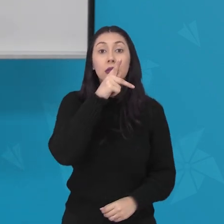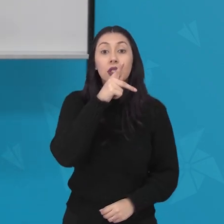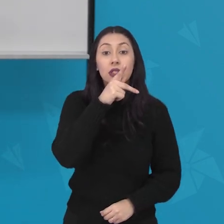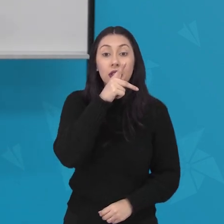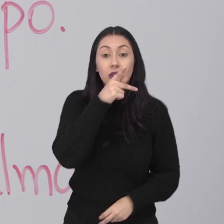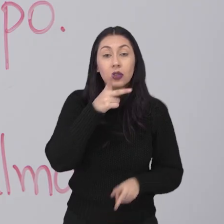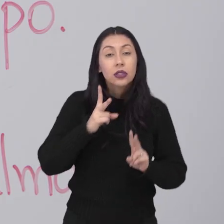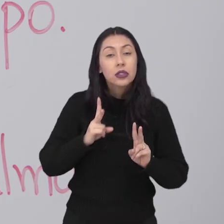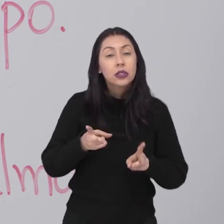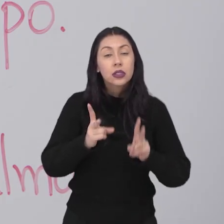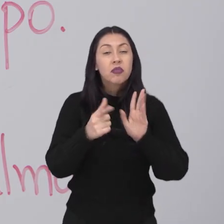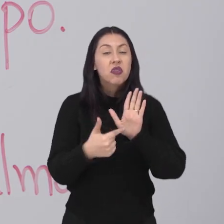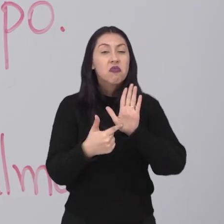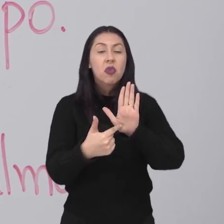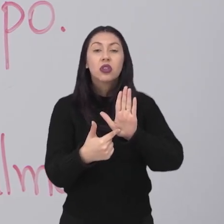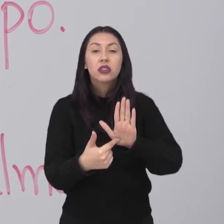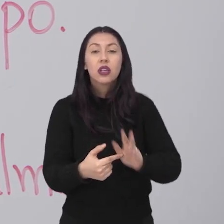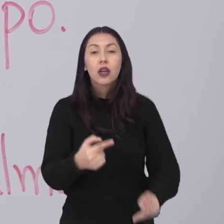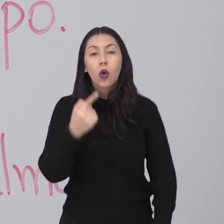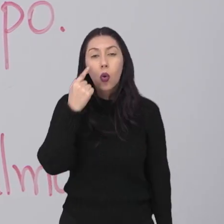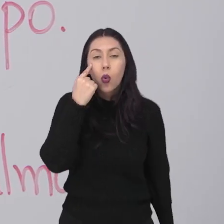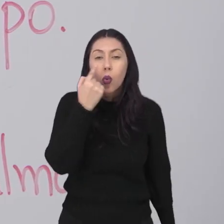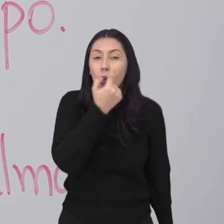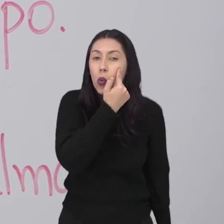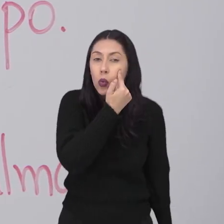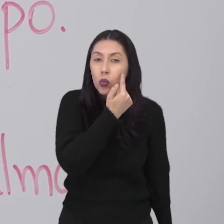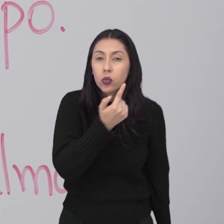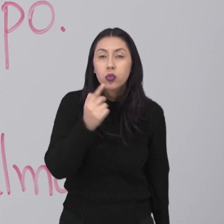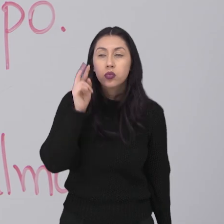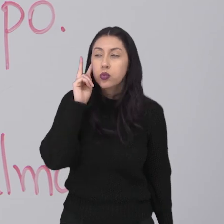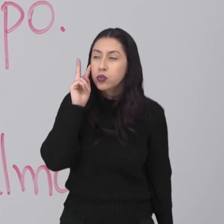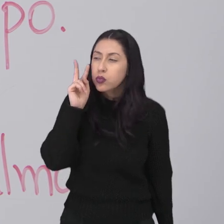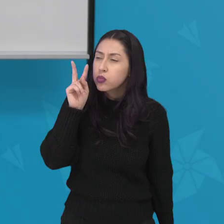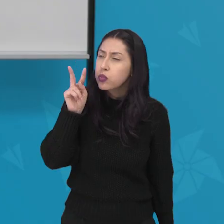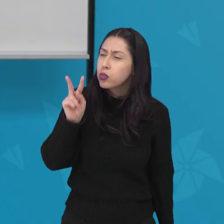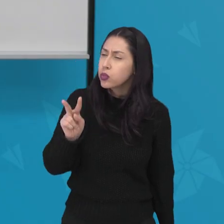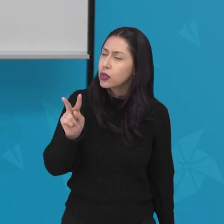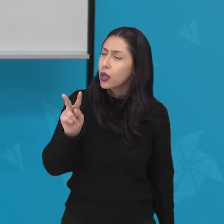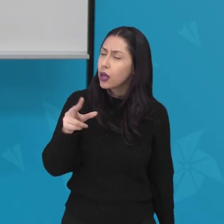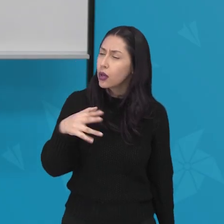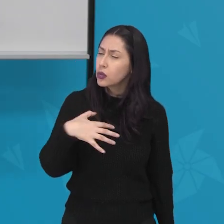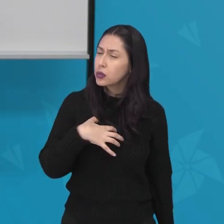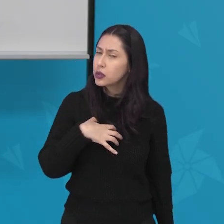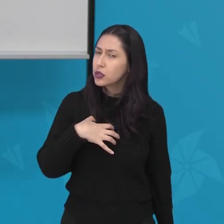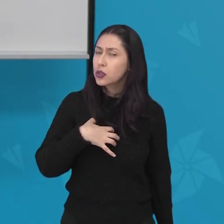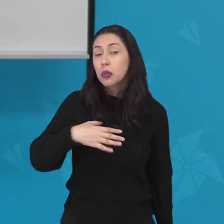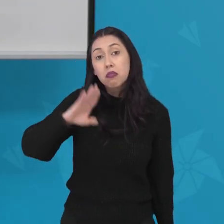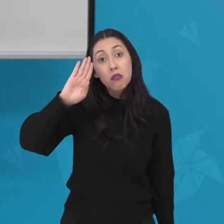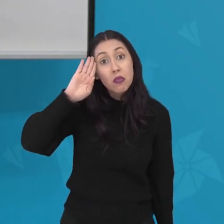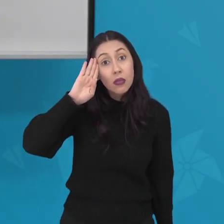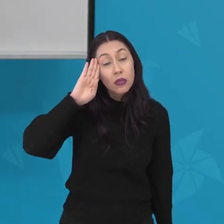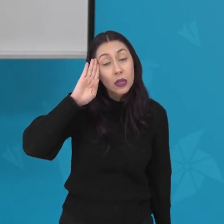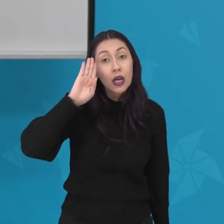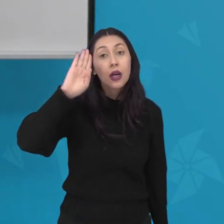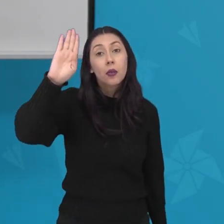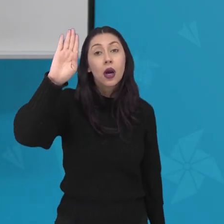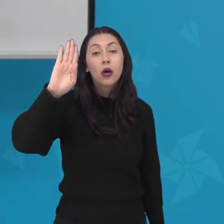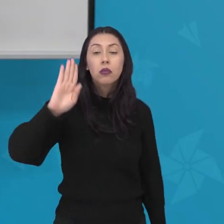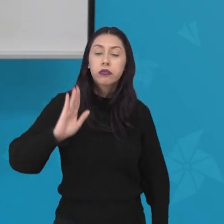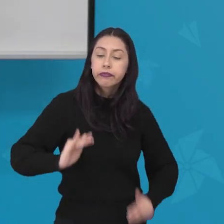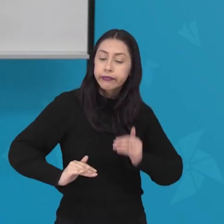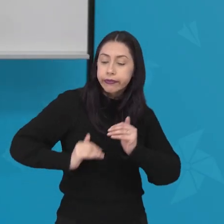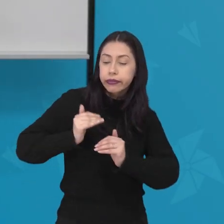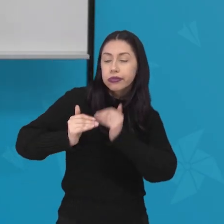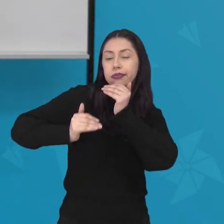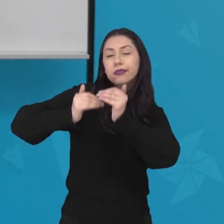olhar como o sentido do corpo humano que é central para o desenvolvimento